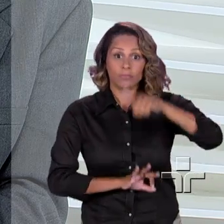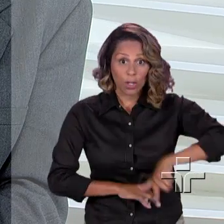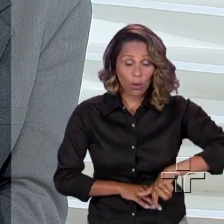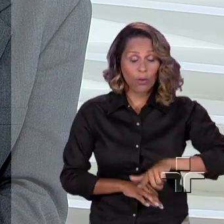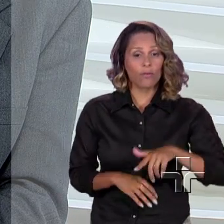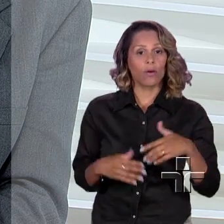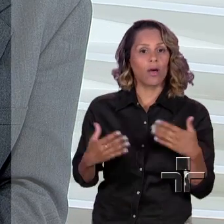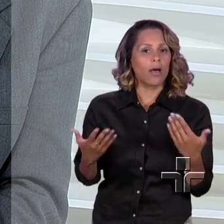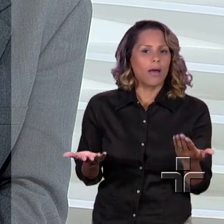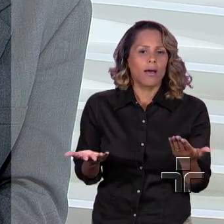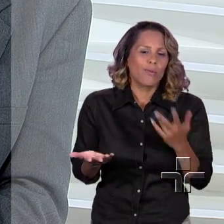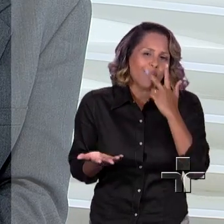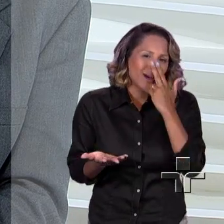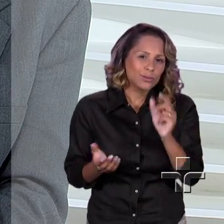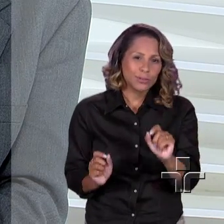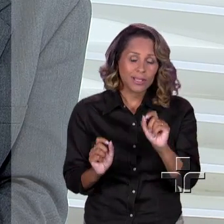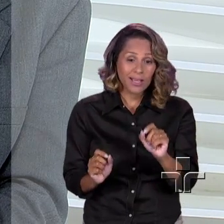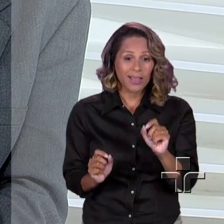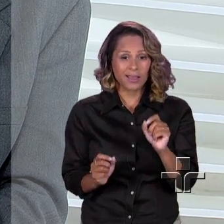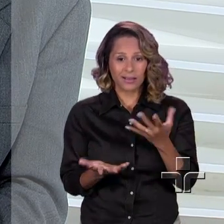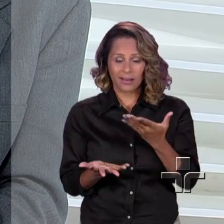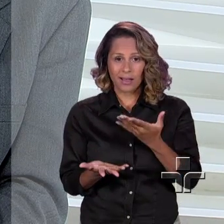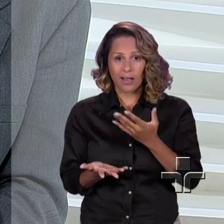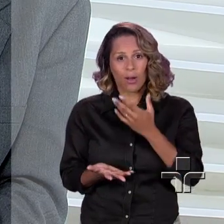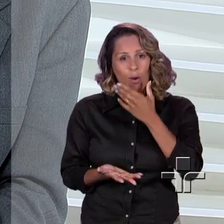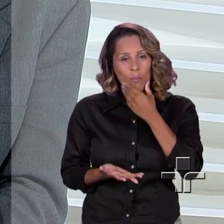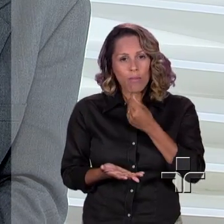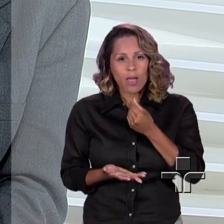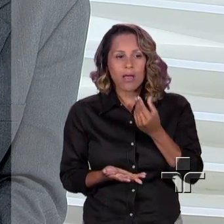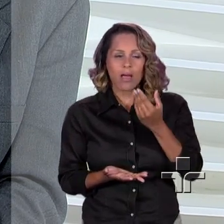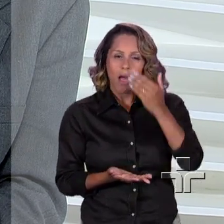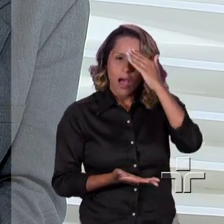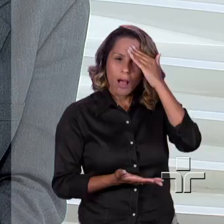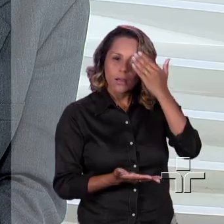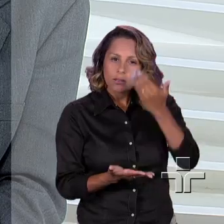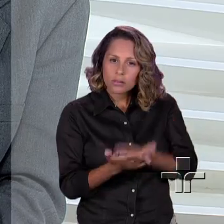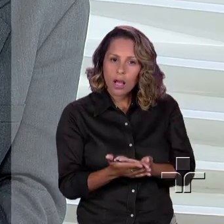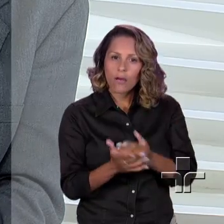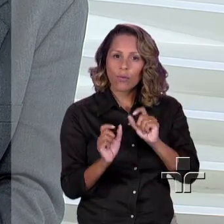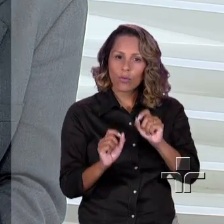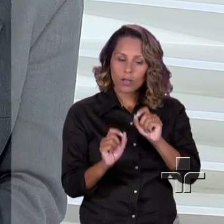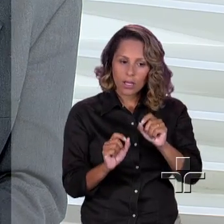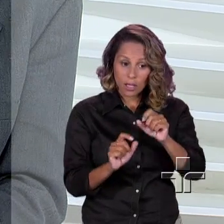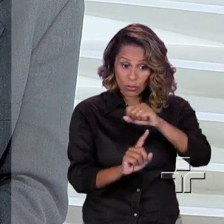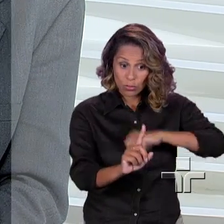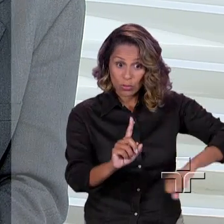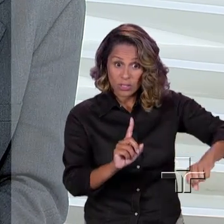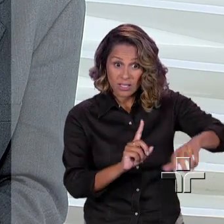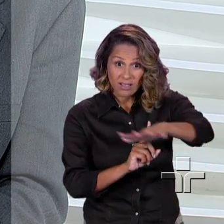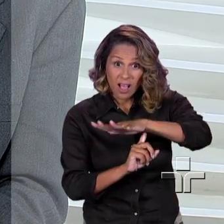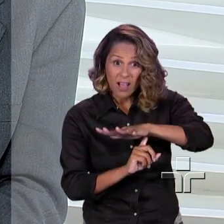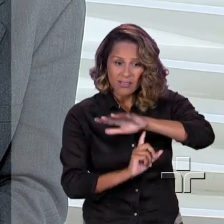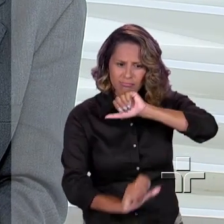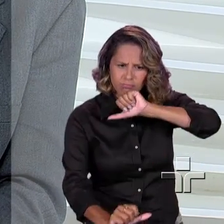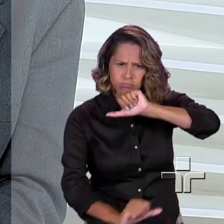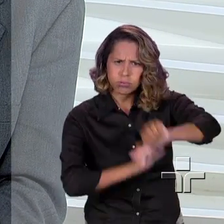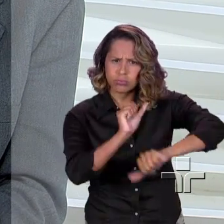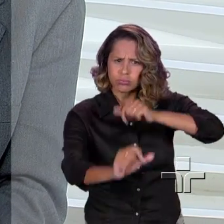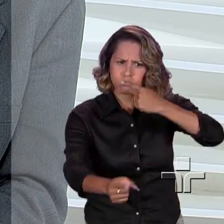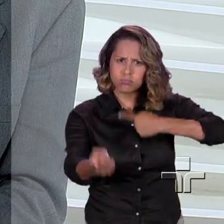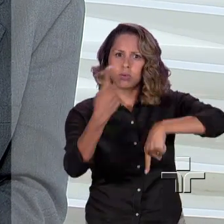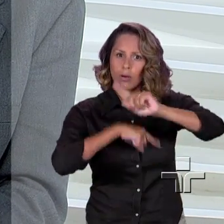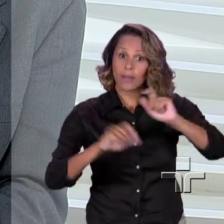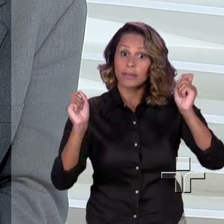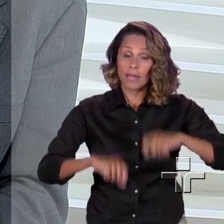Eu acho que é uma questão de... Ele acreditava na ideia de uma transformação total da sociedade brasileira e ele achava que a